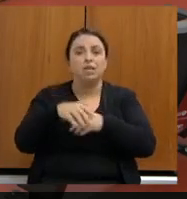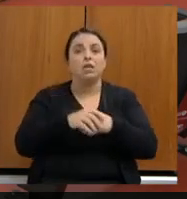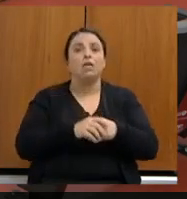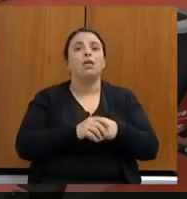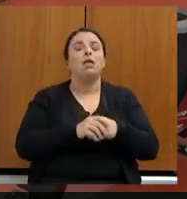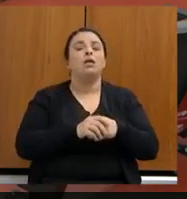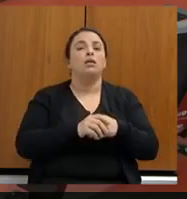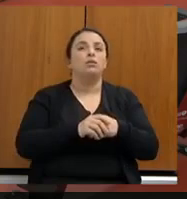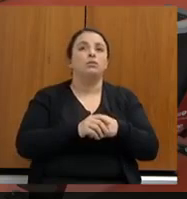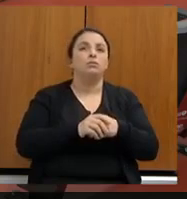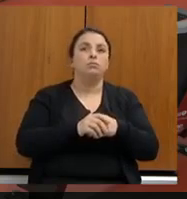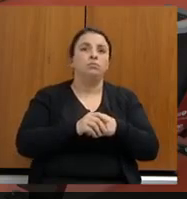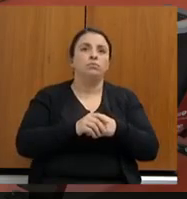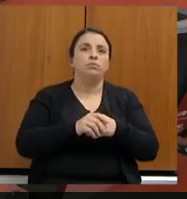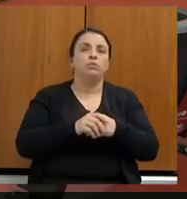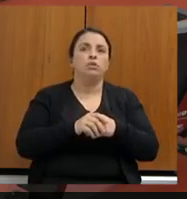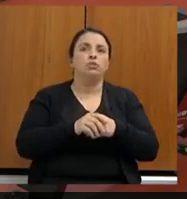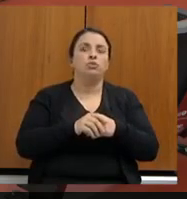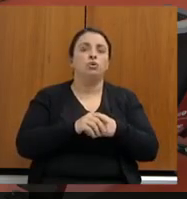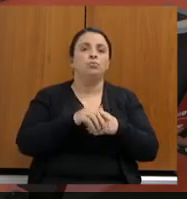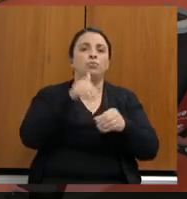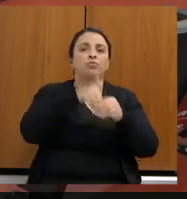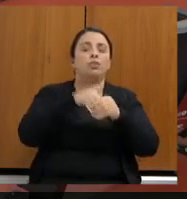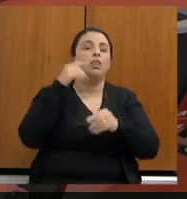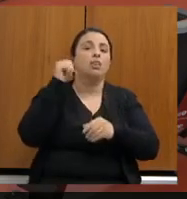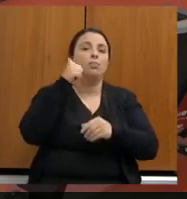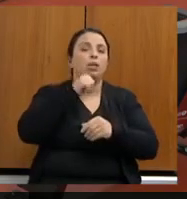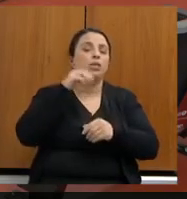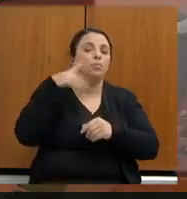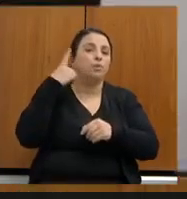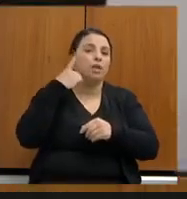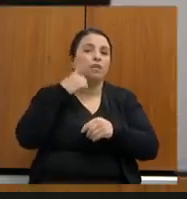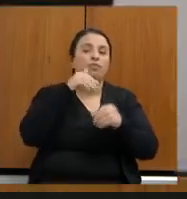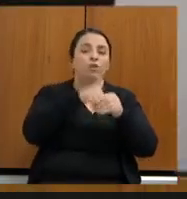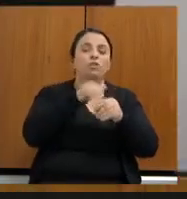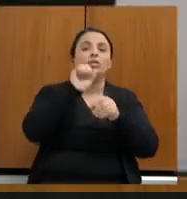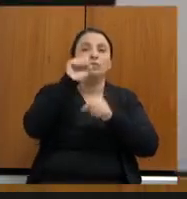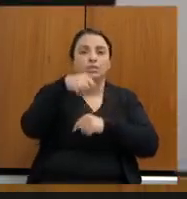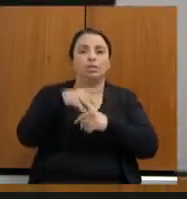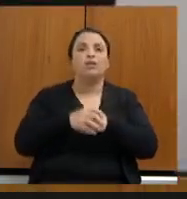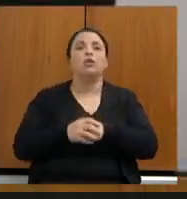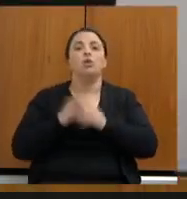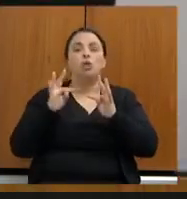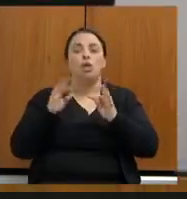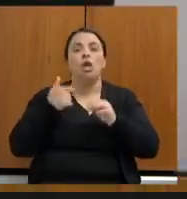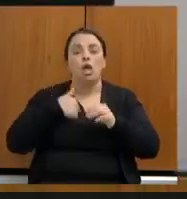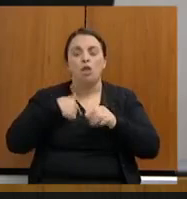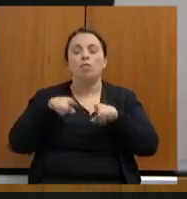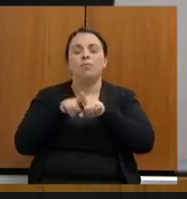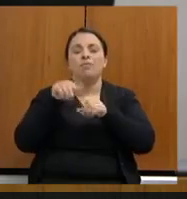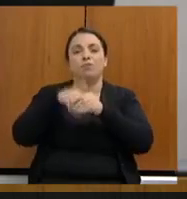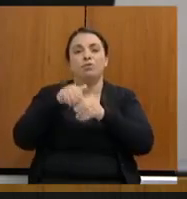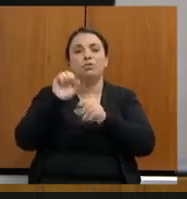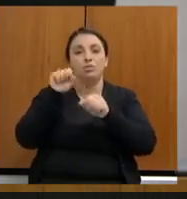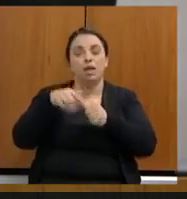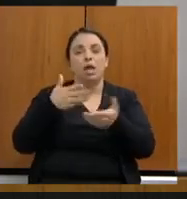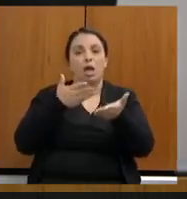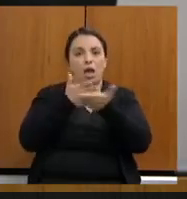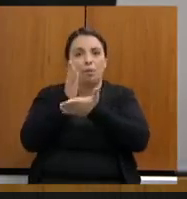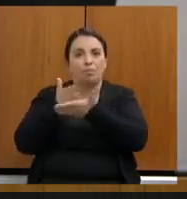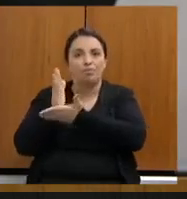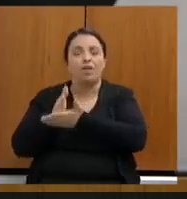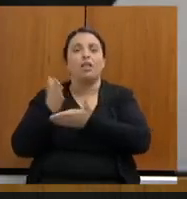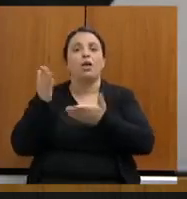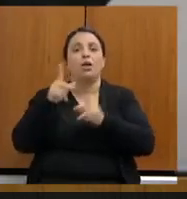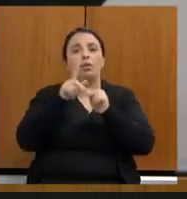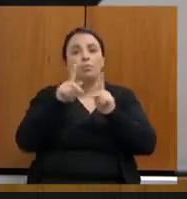vovó da deputada Sueli sala de aula lá ver se o presidente também volta assim importante tomar aprovados aquele mento passa presidente do trabalho do